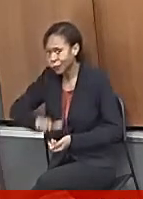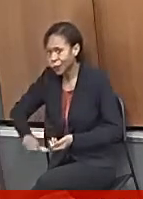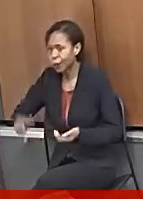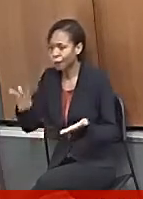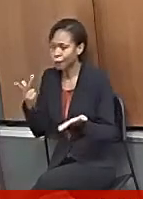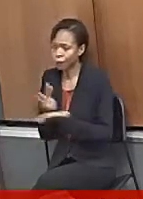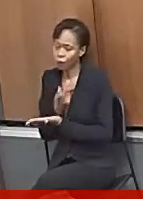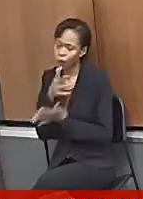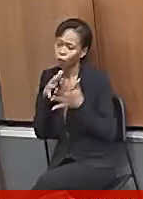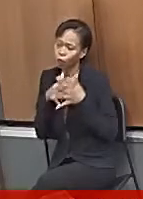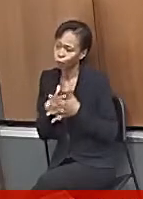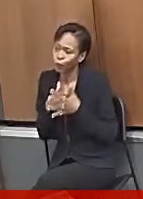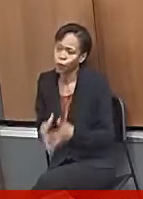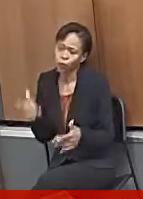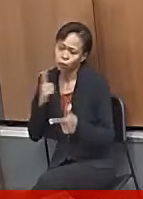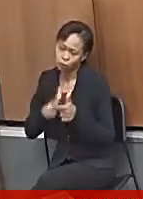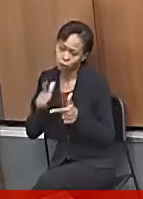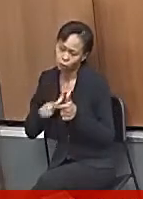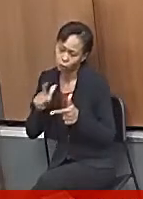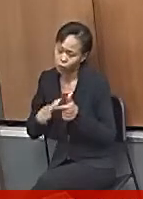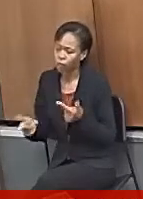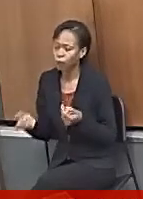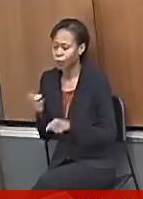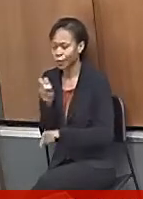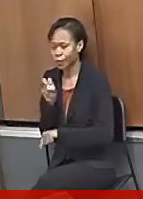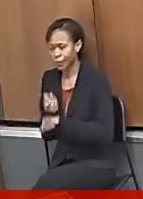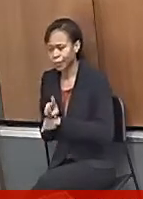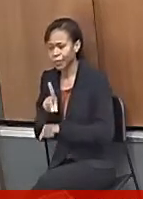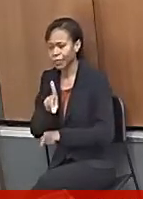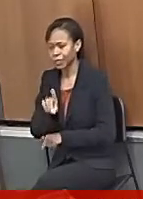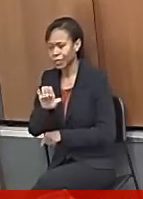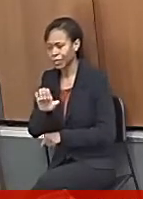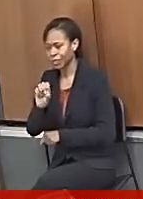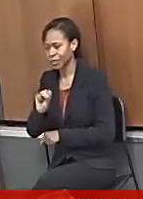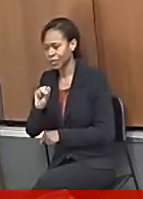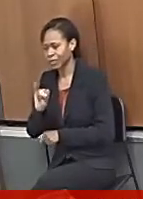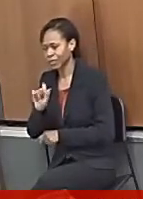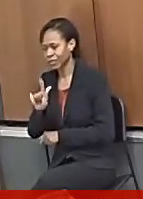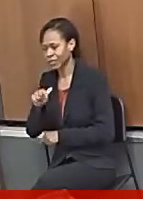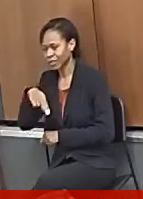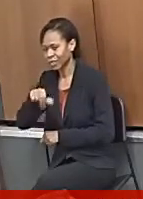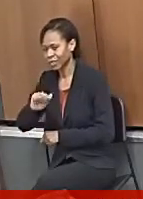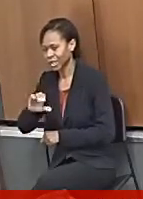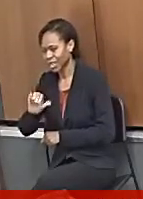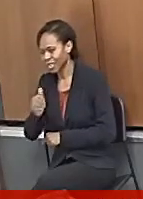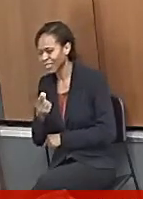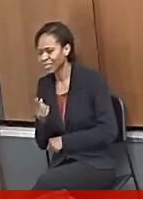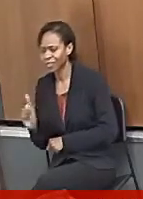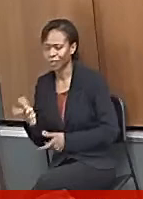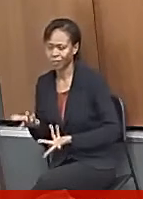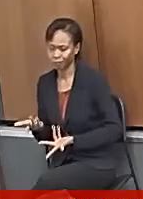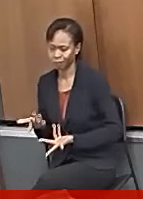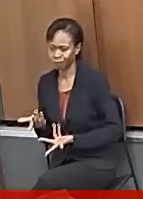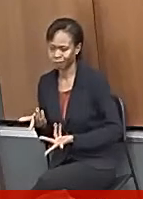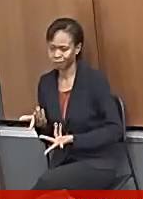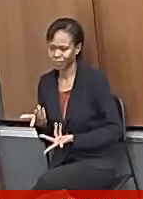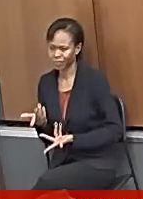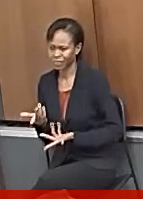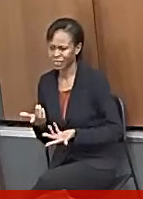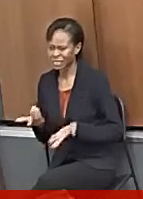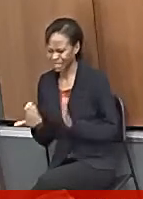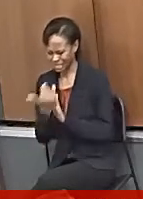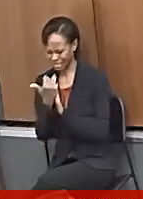confusão nas designações de inclusive colocando como o primeiro quesito da